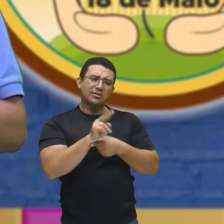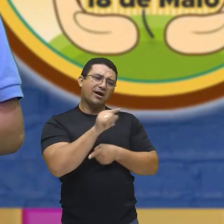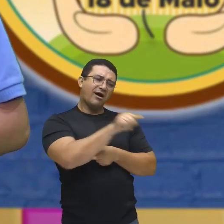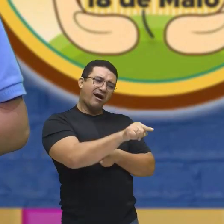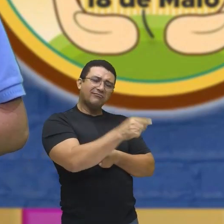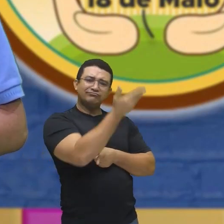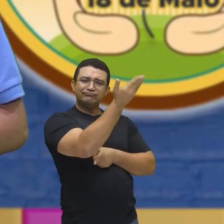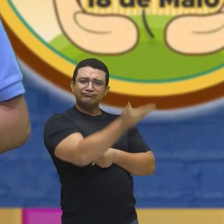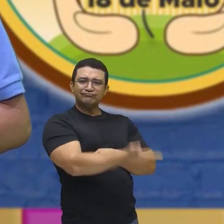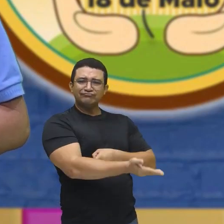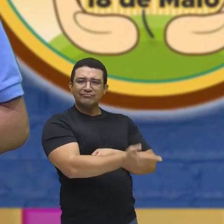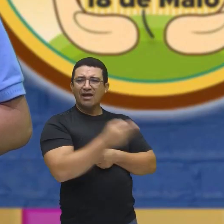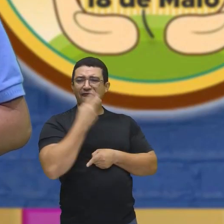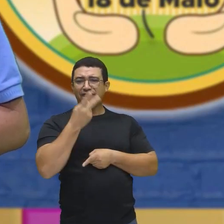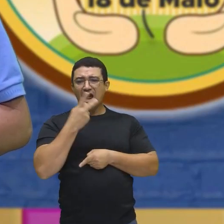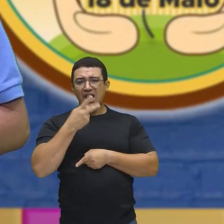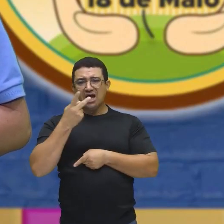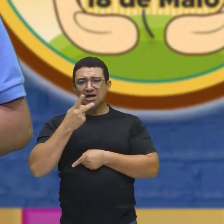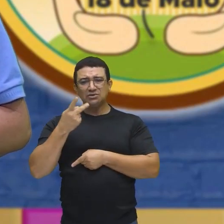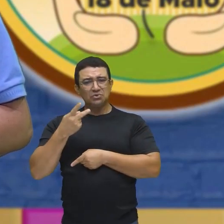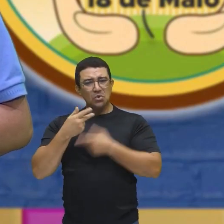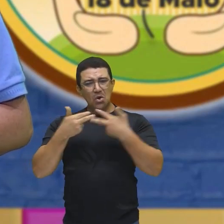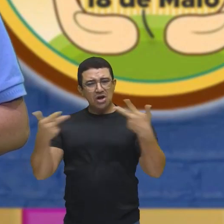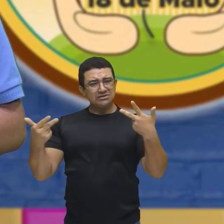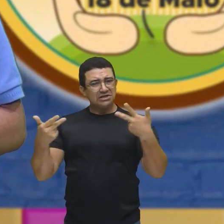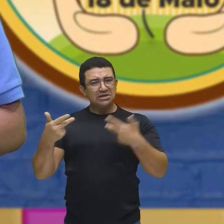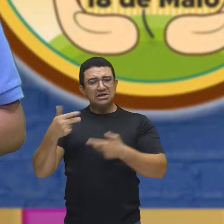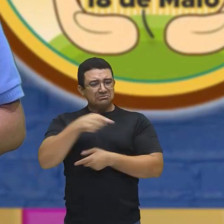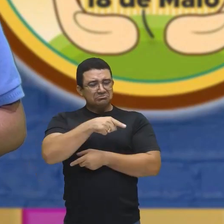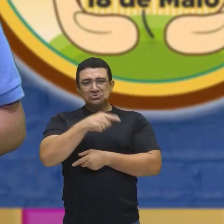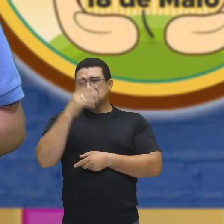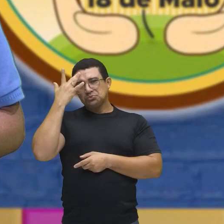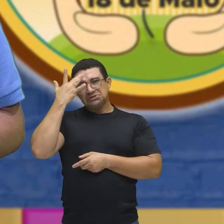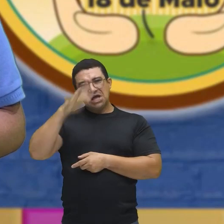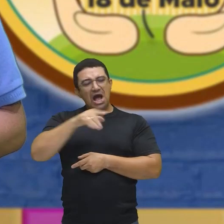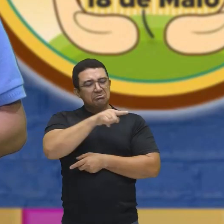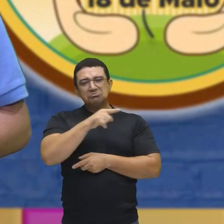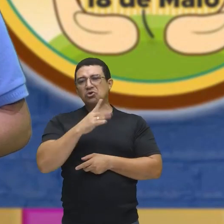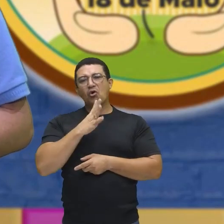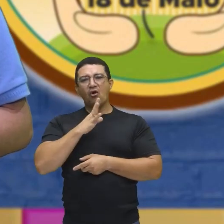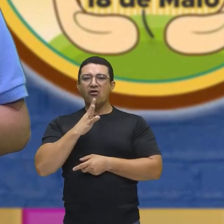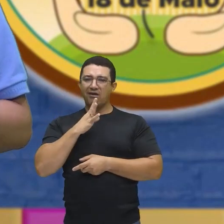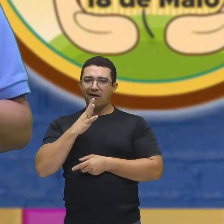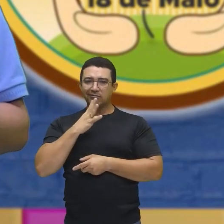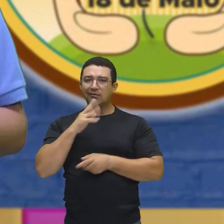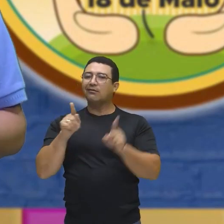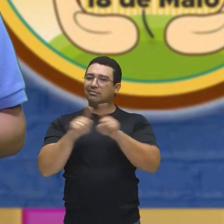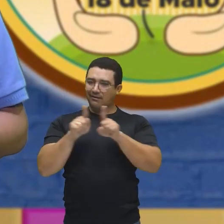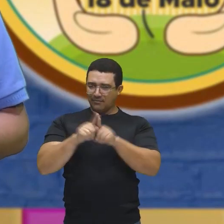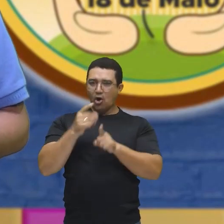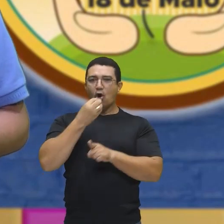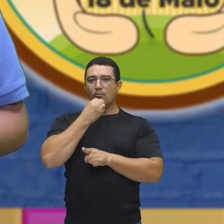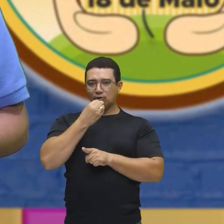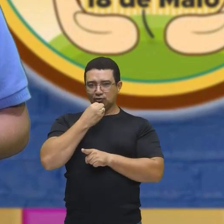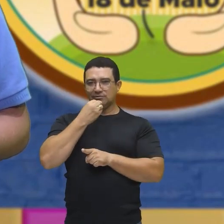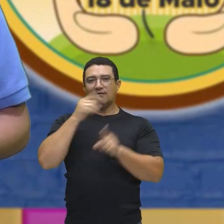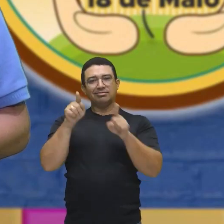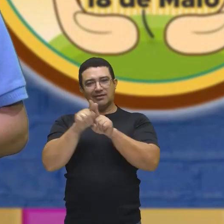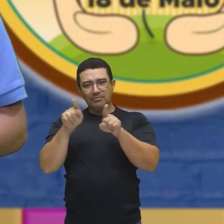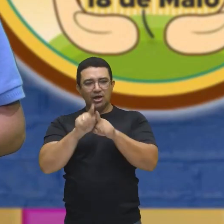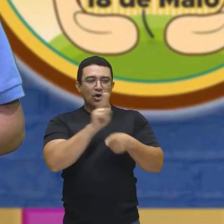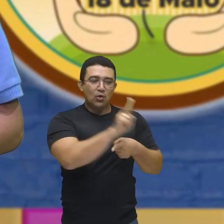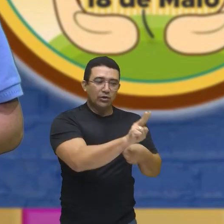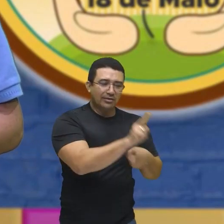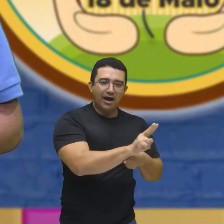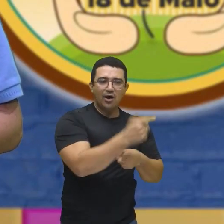está falando algo que ela não sabe, que ela não conhece. E nós temos essa oportunidade também de fazer o quê? De cuidar do